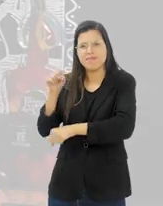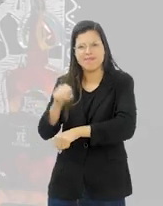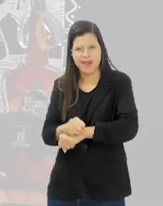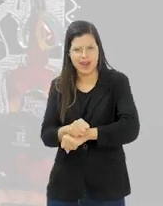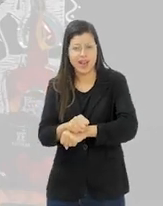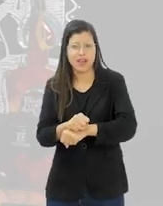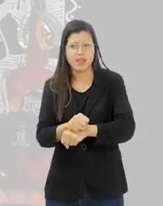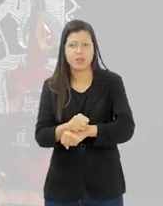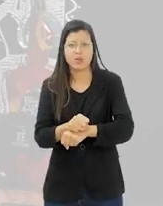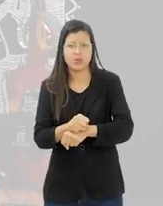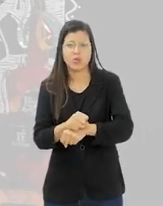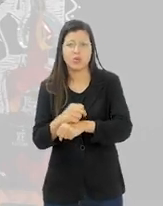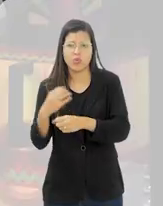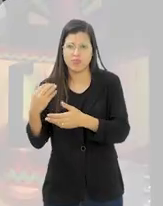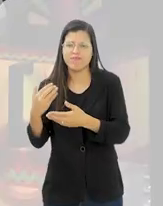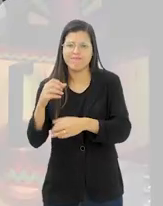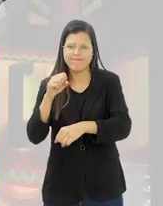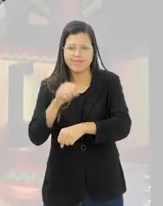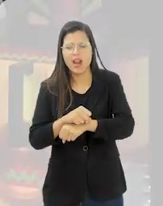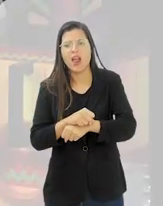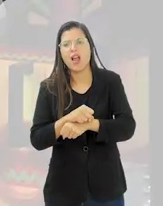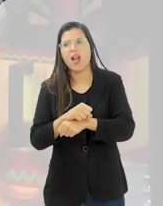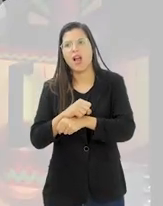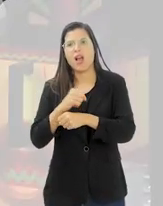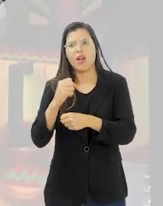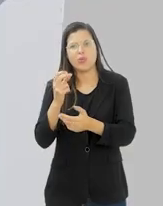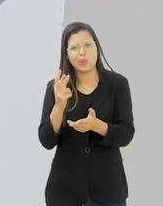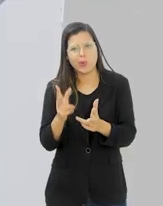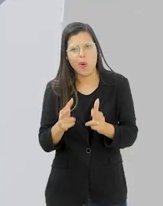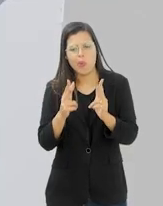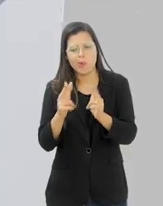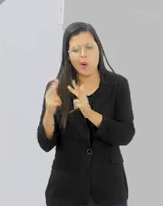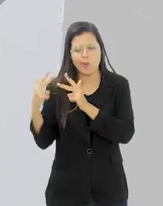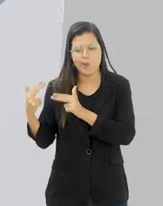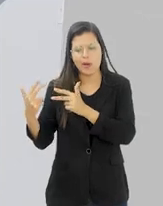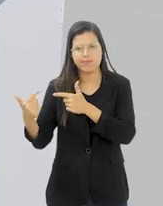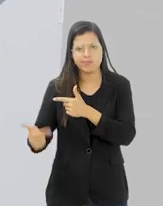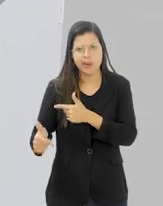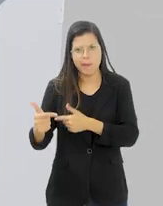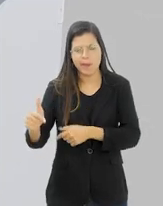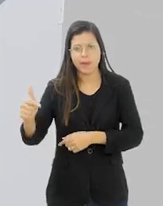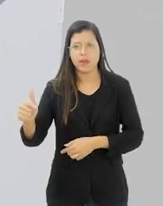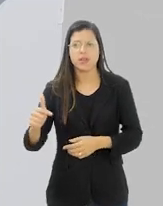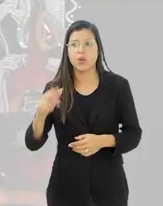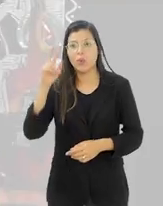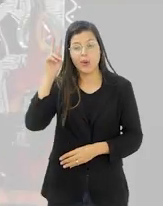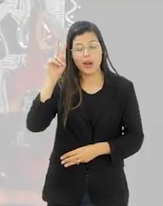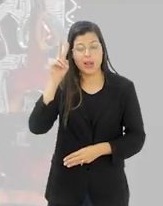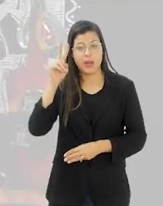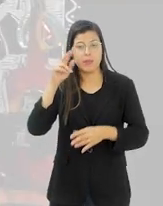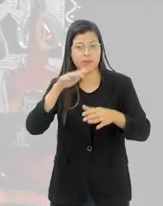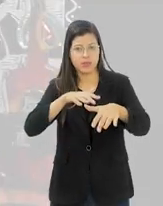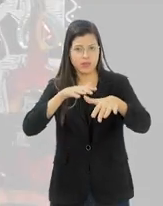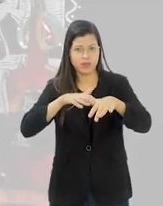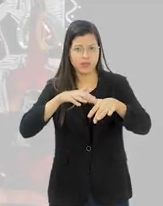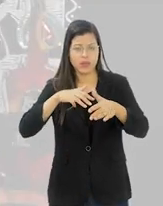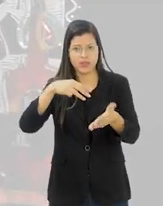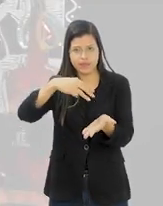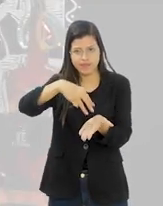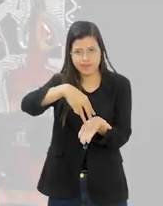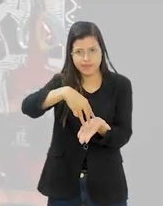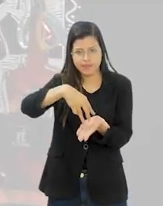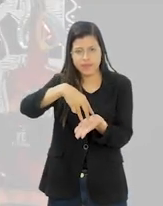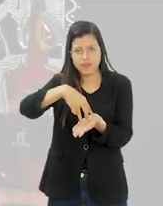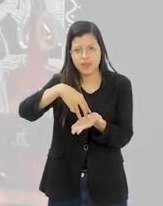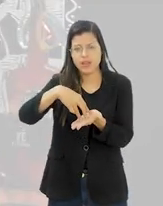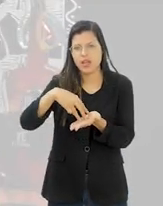Foi. Eu vejo sempre a arte carnavalística durante muito tempo estagnada, aquela mesma coisa. Eu lembro de desfiles